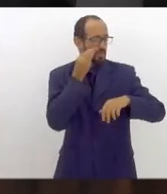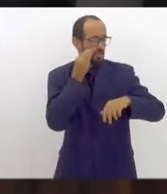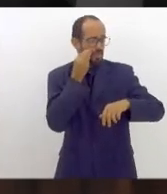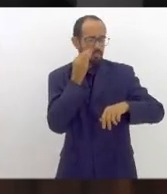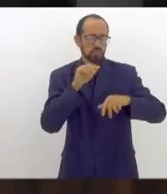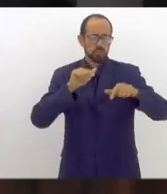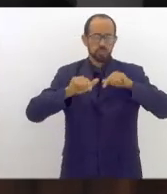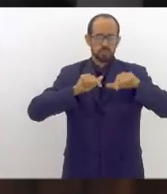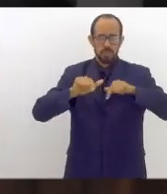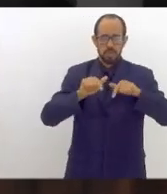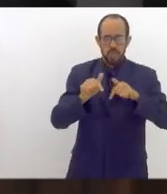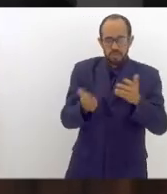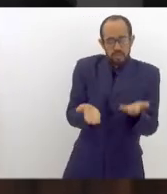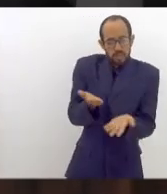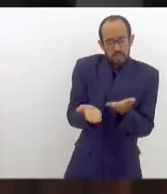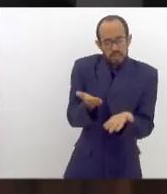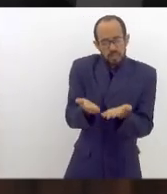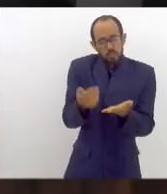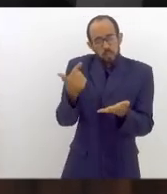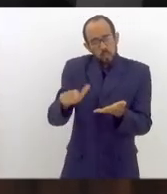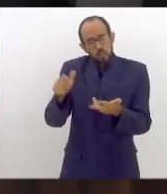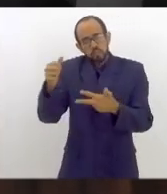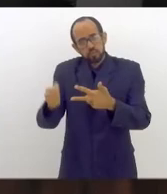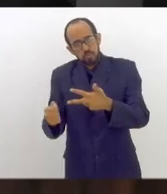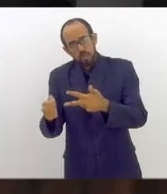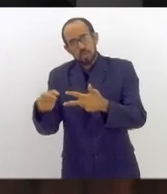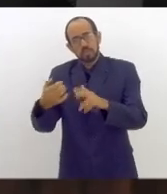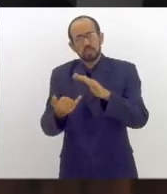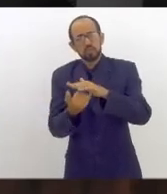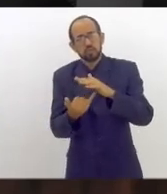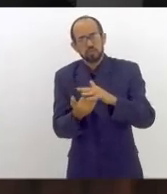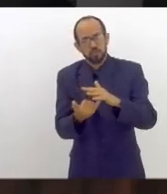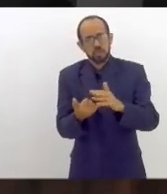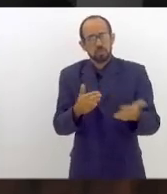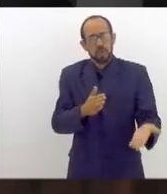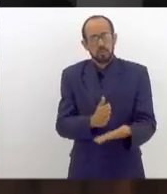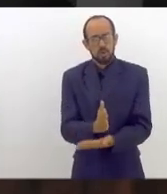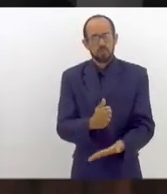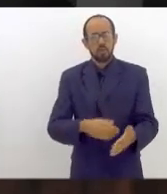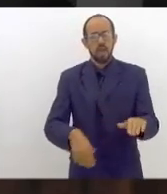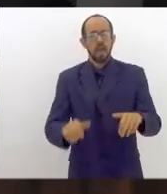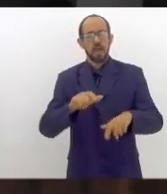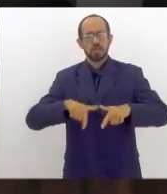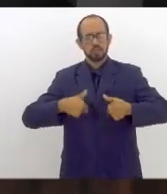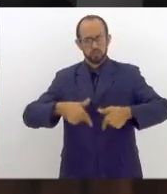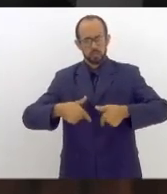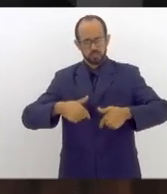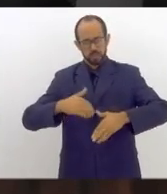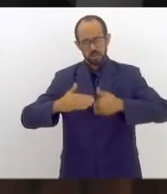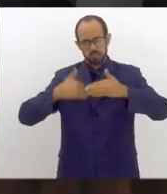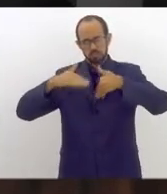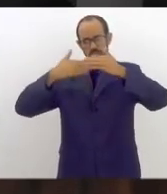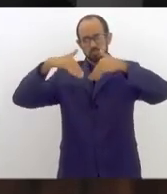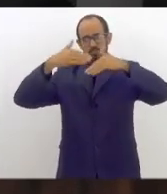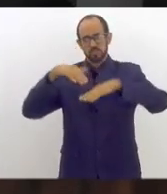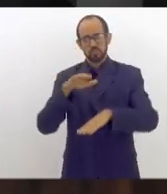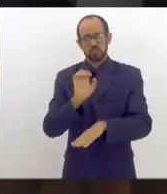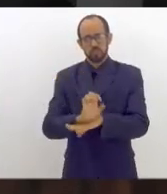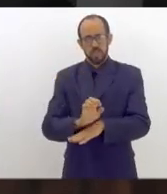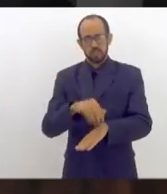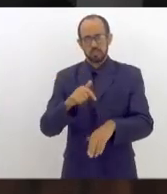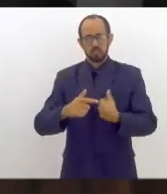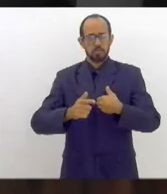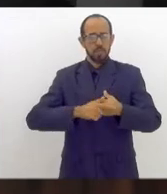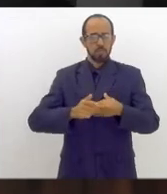com os outros poderes instituições para provar medidas favoreça o crescimento do nosso estado e aqui destaque papel